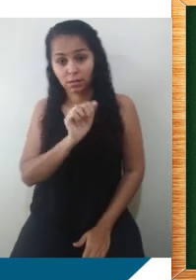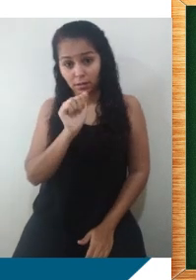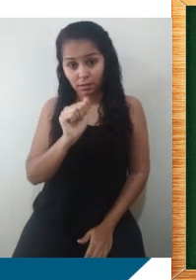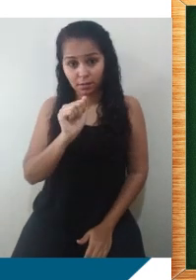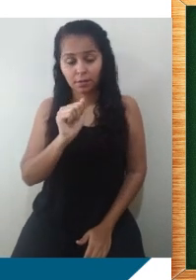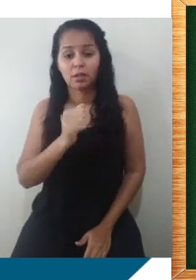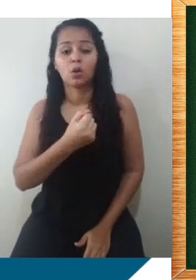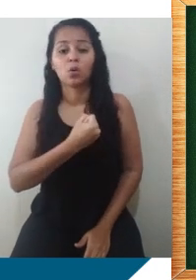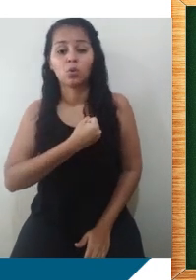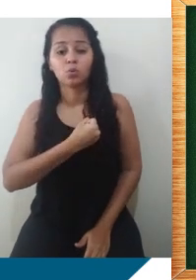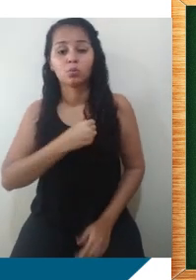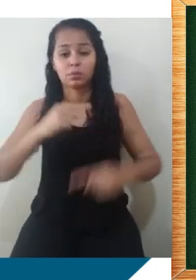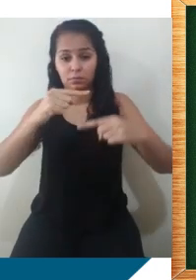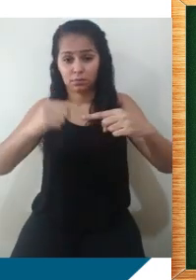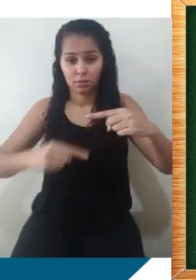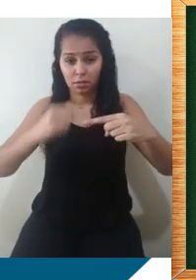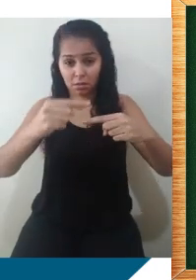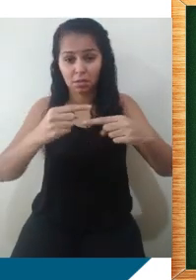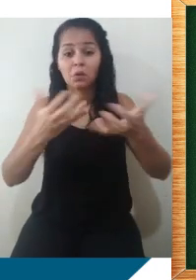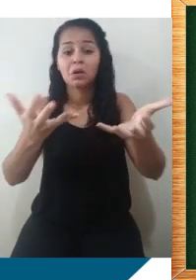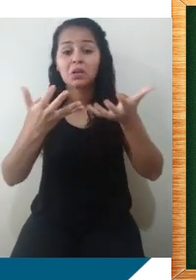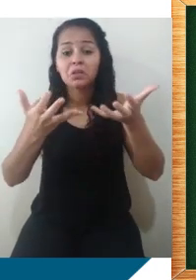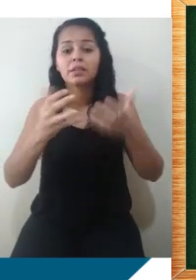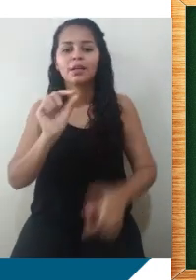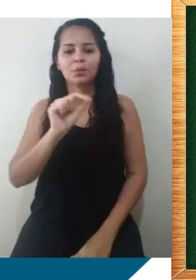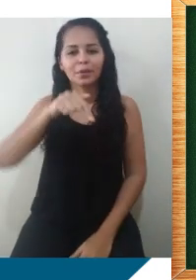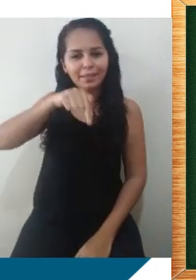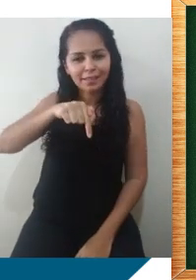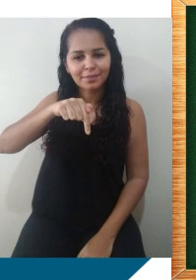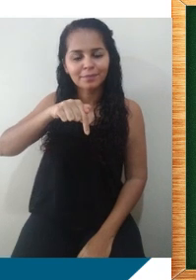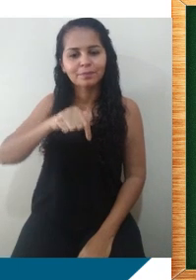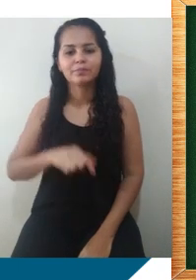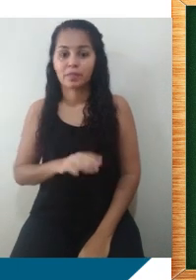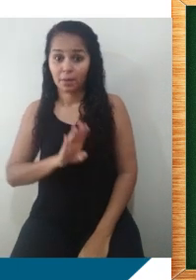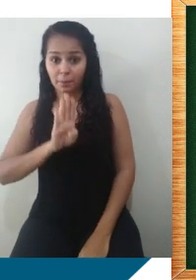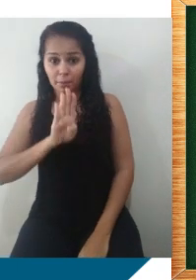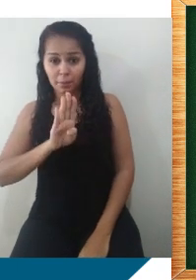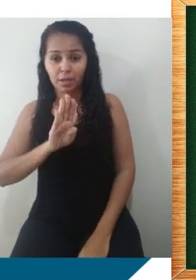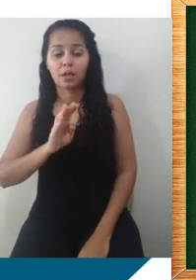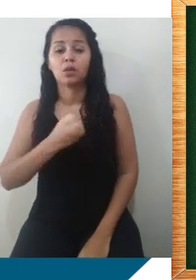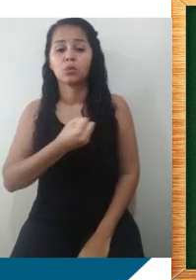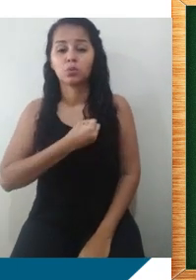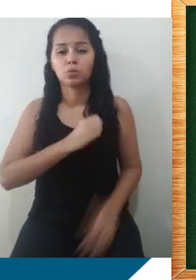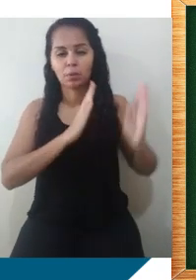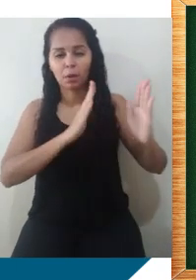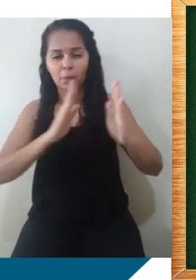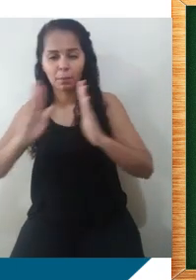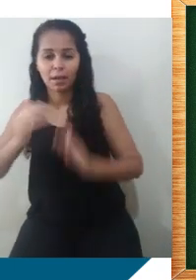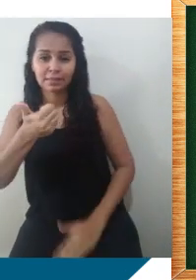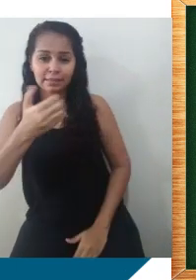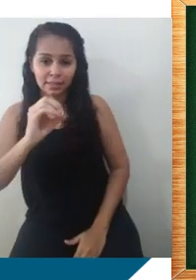B, o valor do décimo termo, ele quer o A10. Item C, o número de termos da